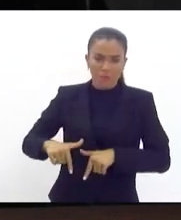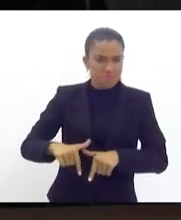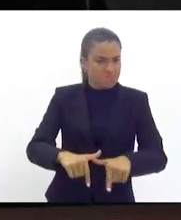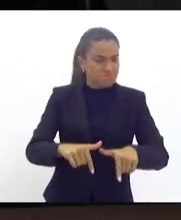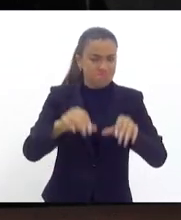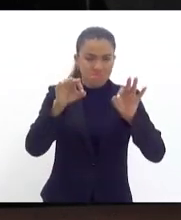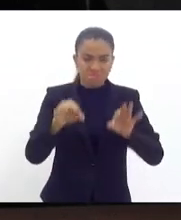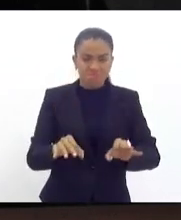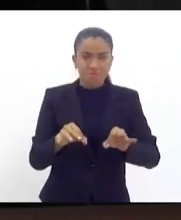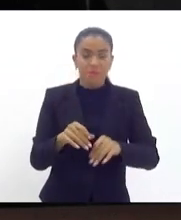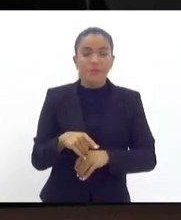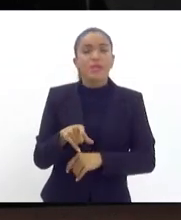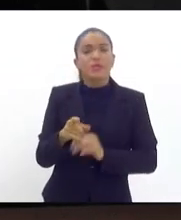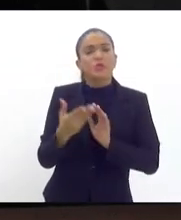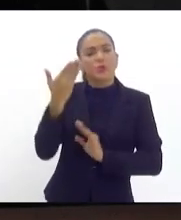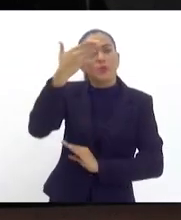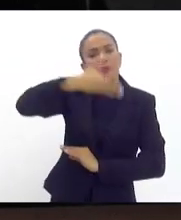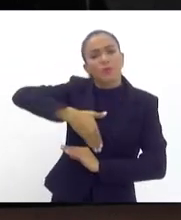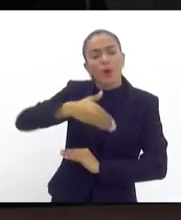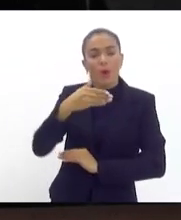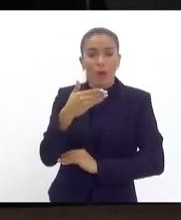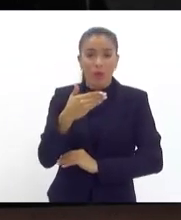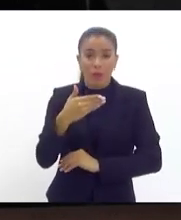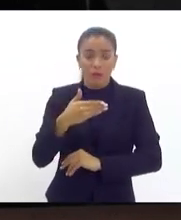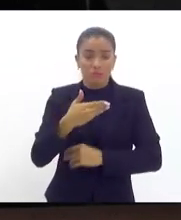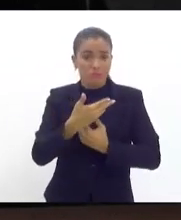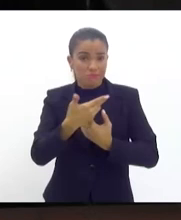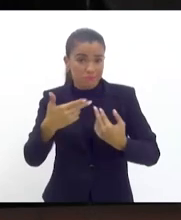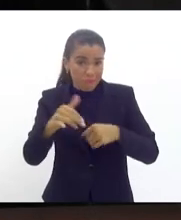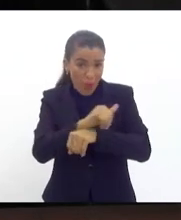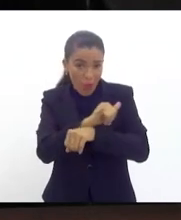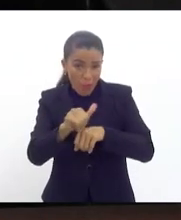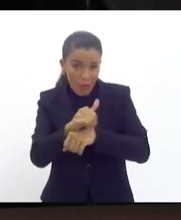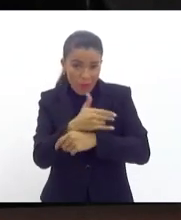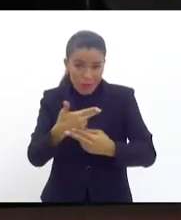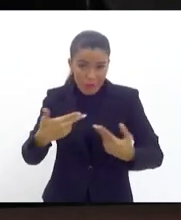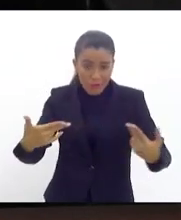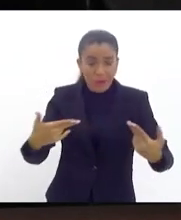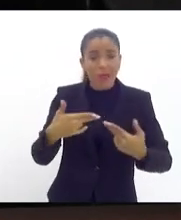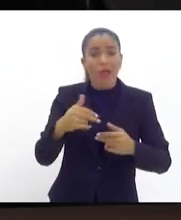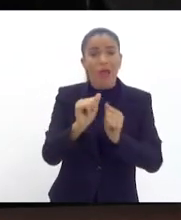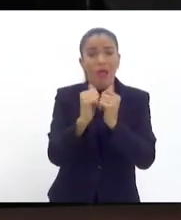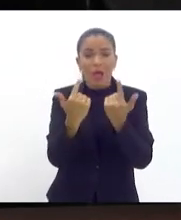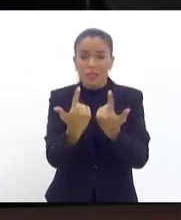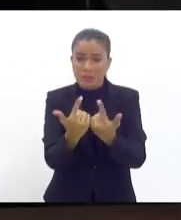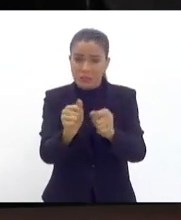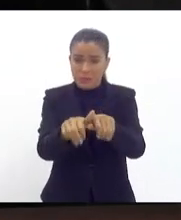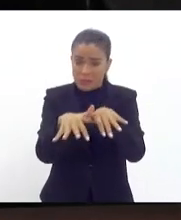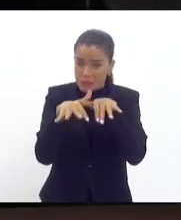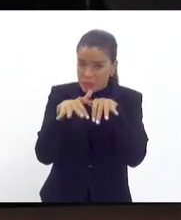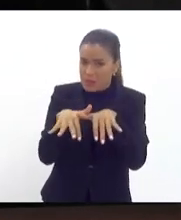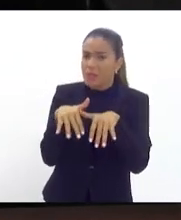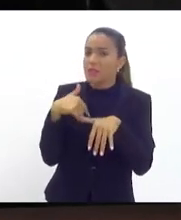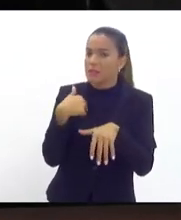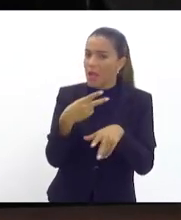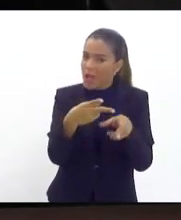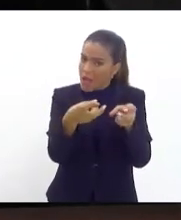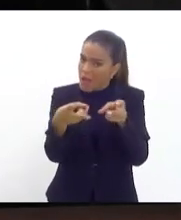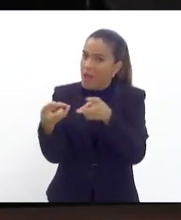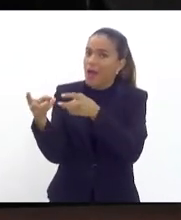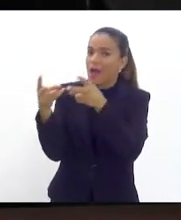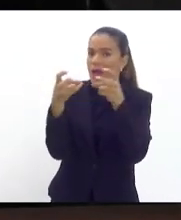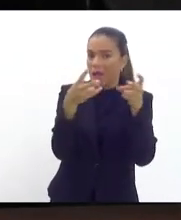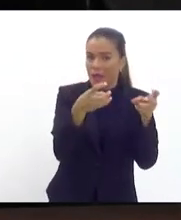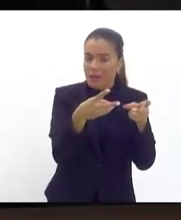assim Isso mostra que de alguma maneira Assembleia Legislativa está sensível a essas questões de